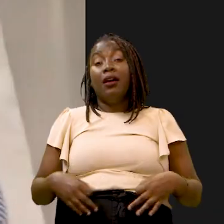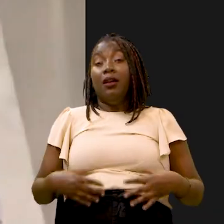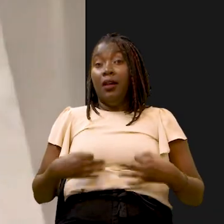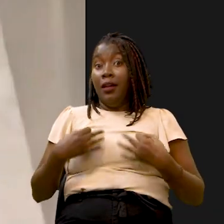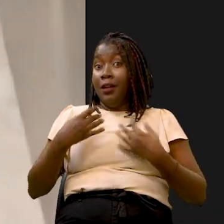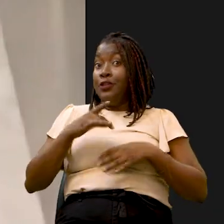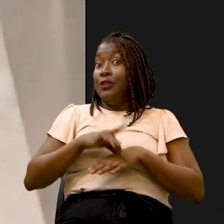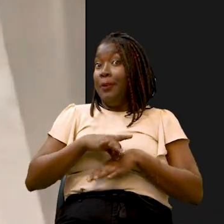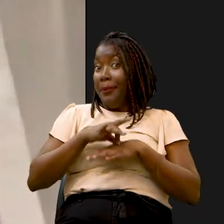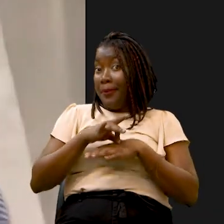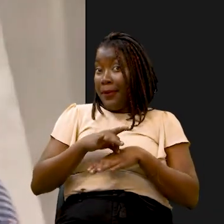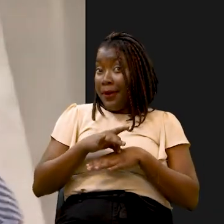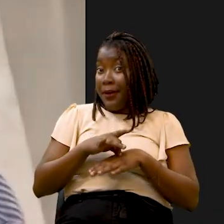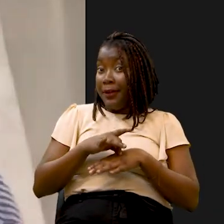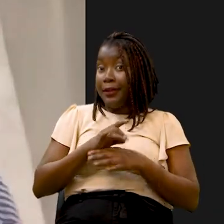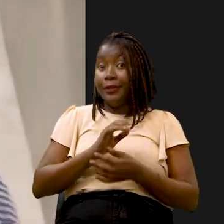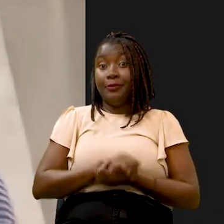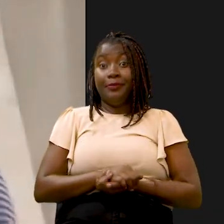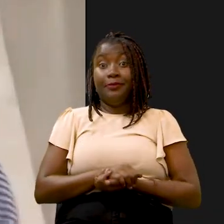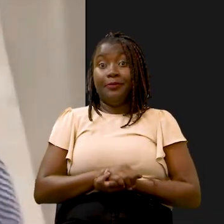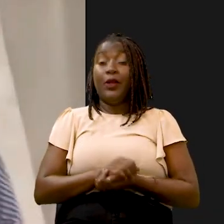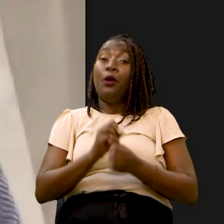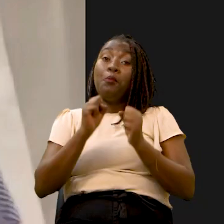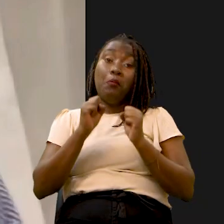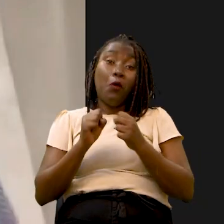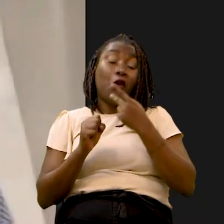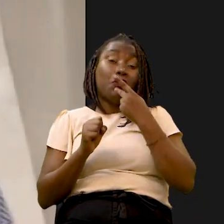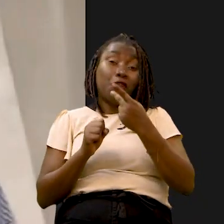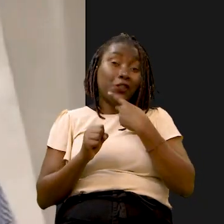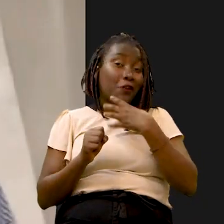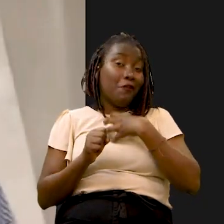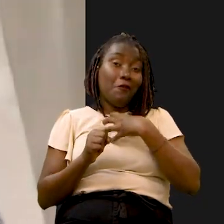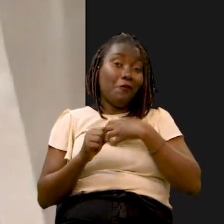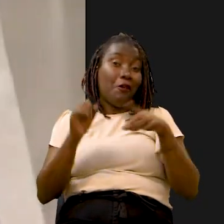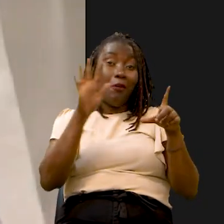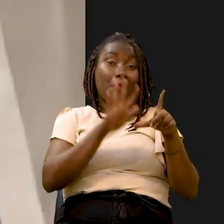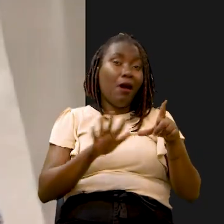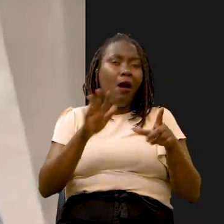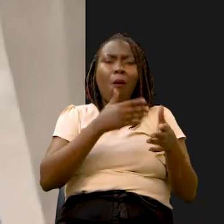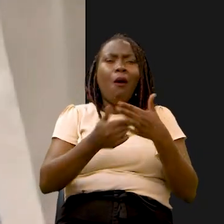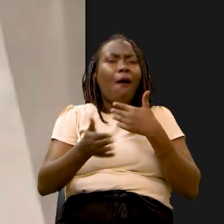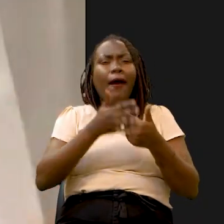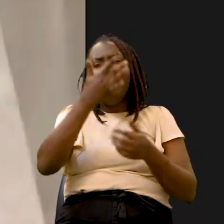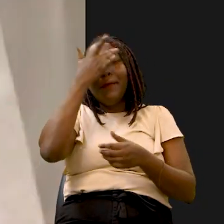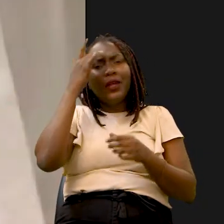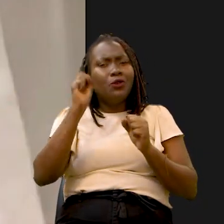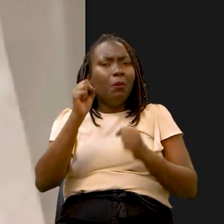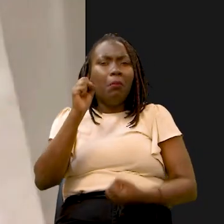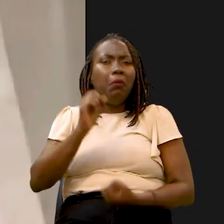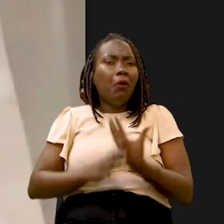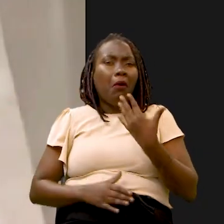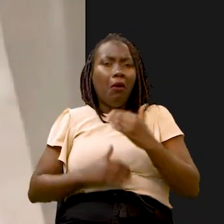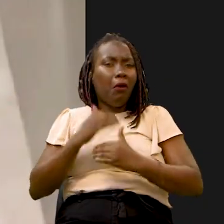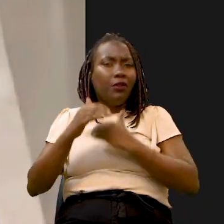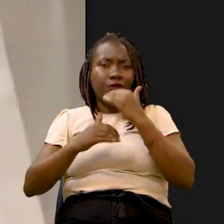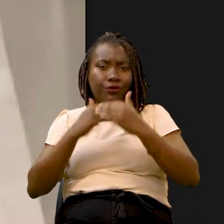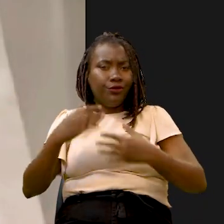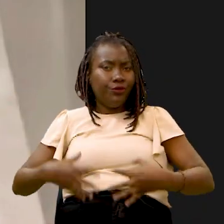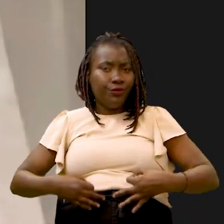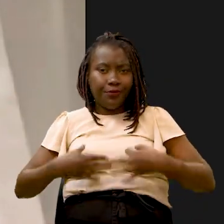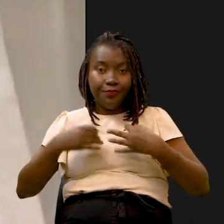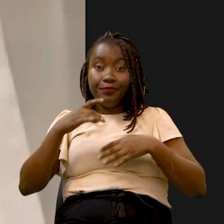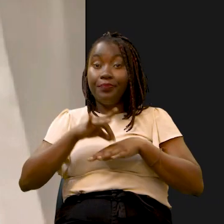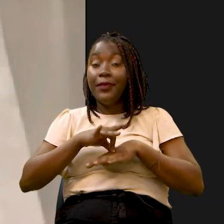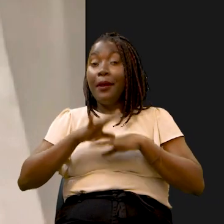Sim, o câncer de pele, né, a gente pode dizer, de uma forma geral, de que qualquer pessoa pode